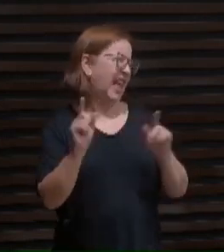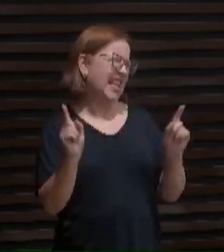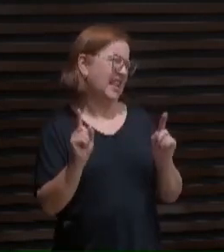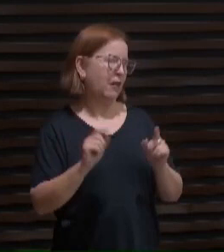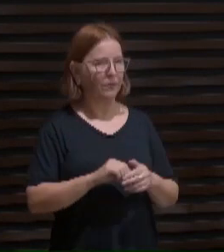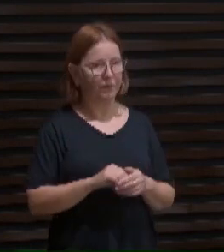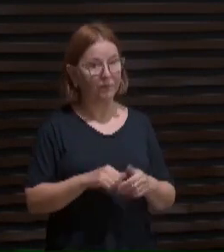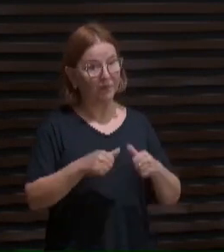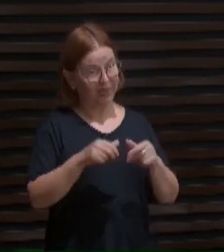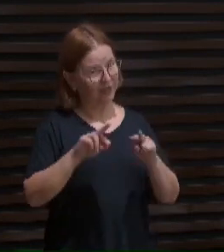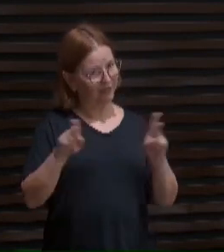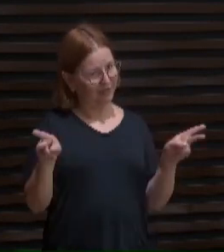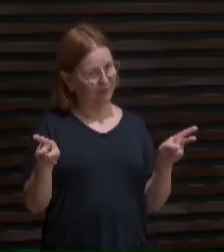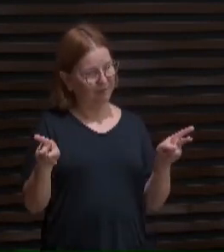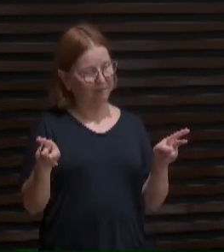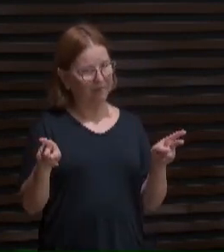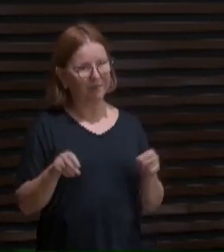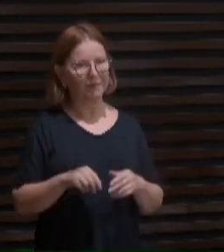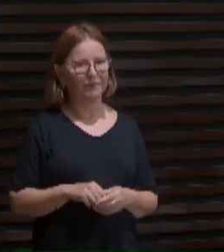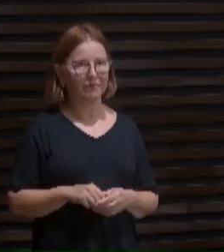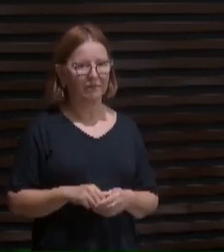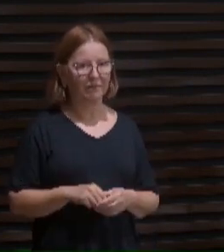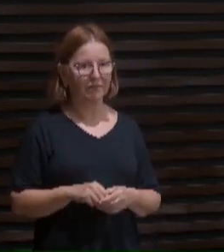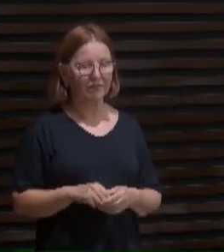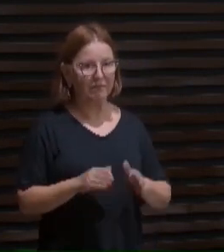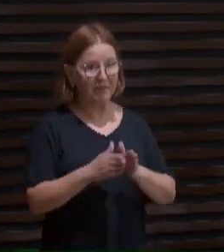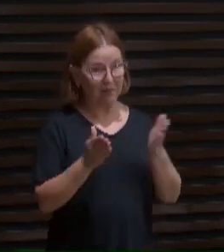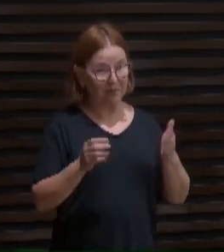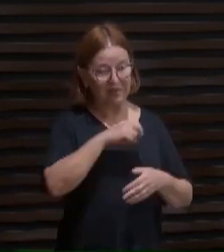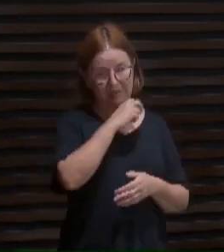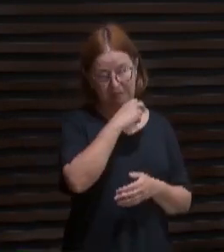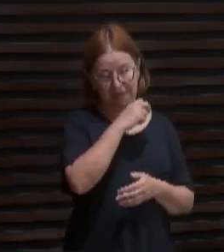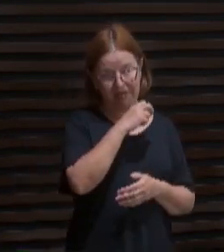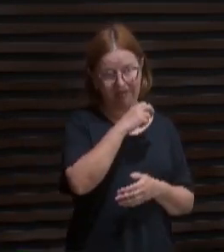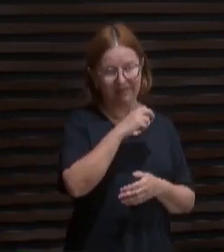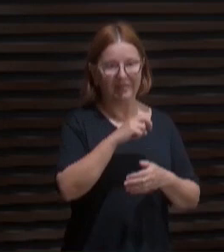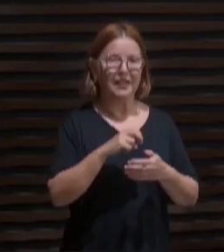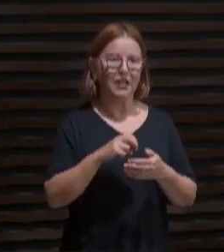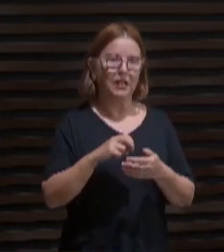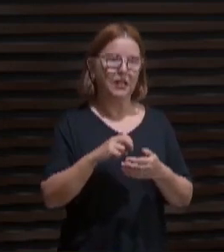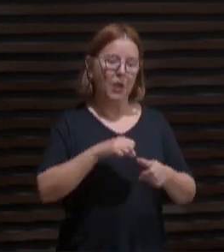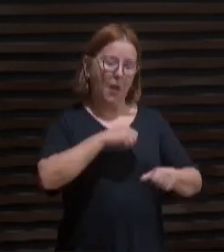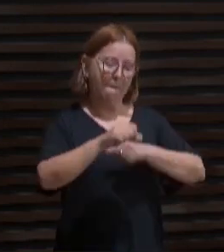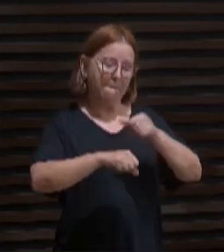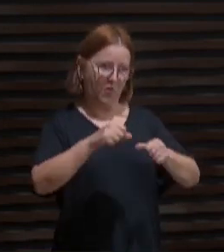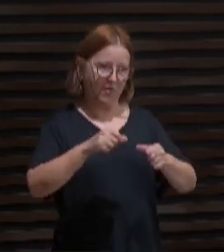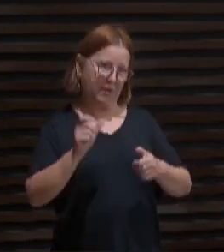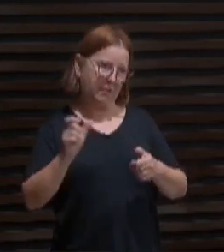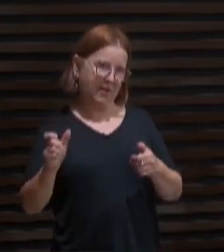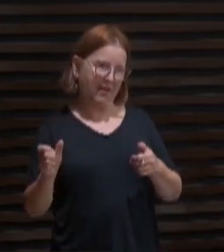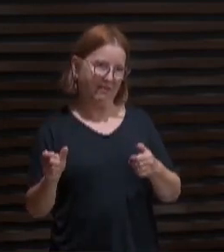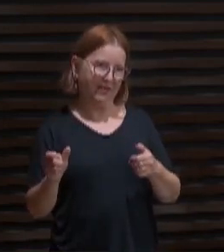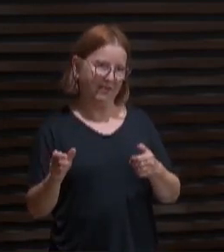Essa é a diferença. A Bíblia da serpente, ela põe sim onde Deus põe não. E